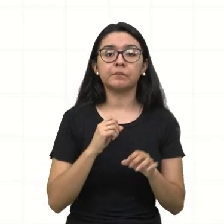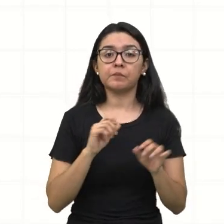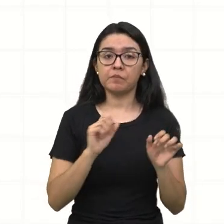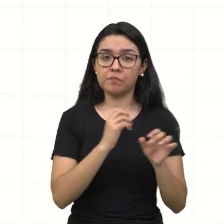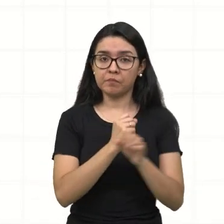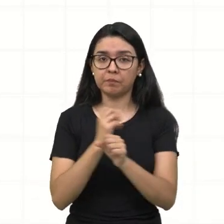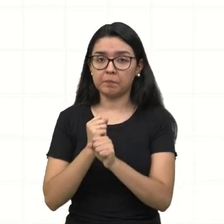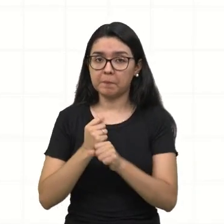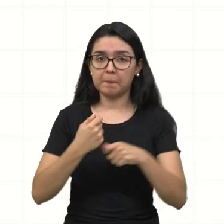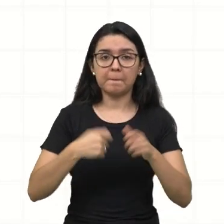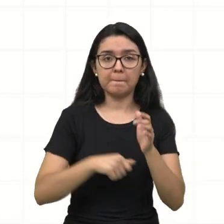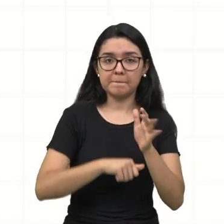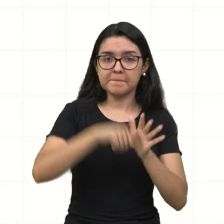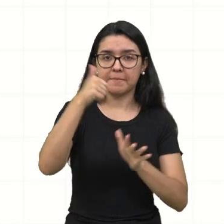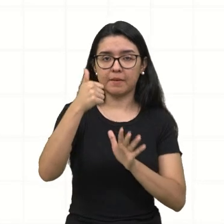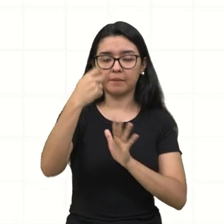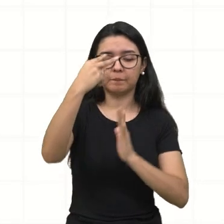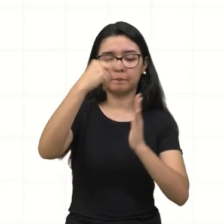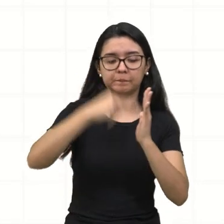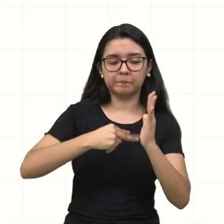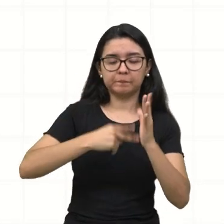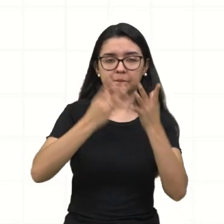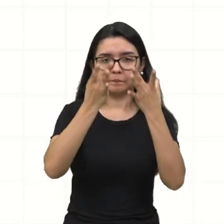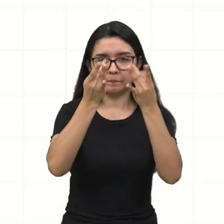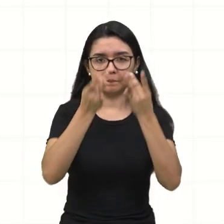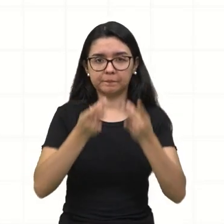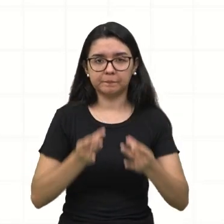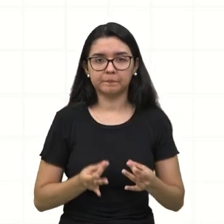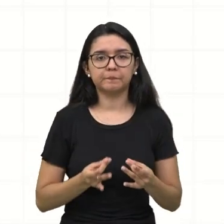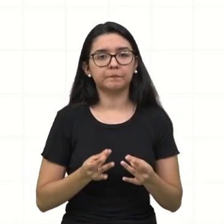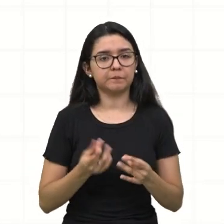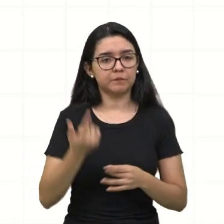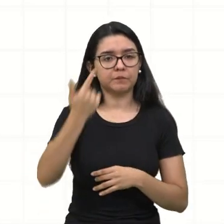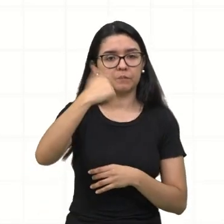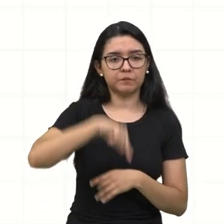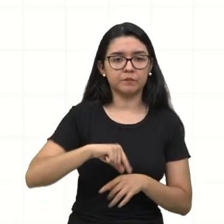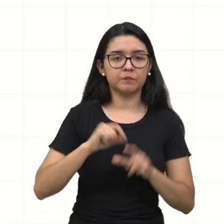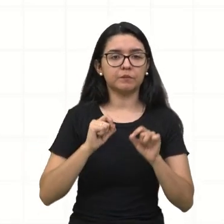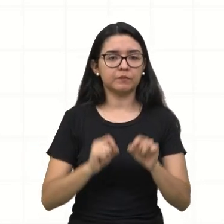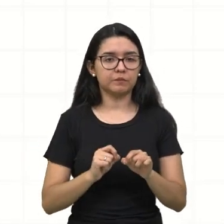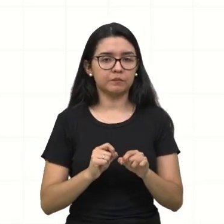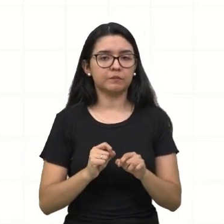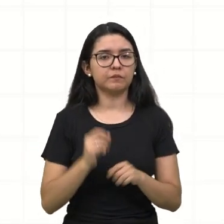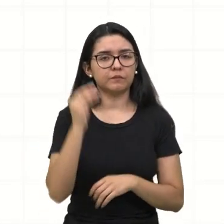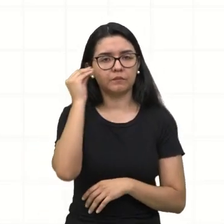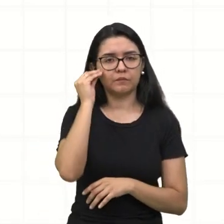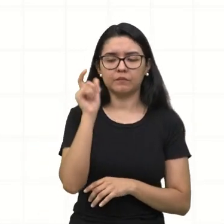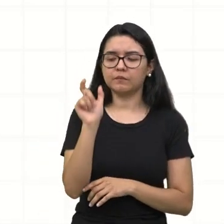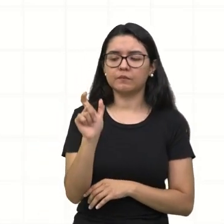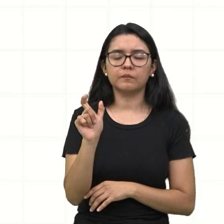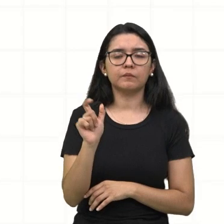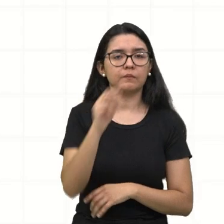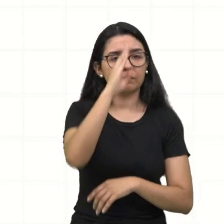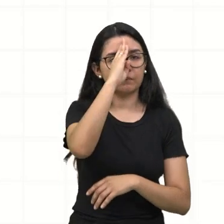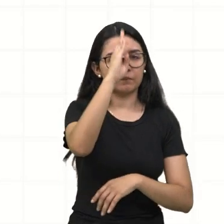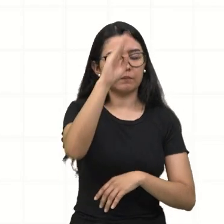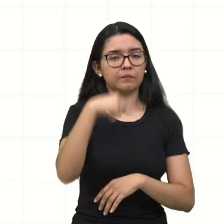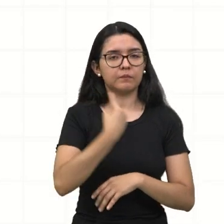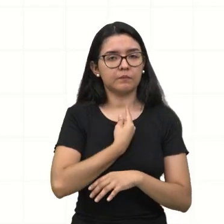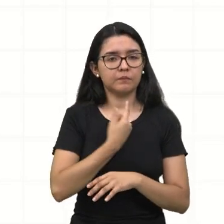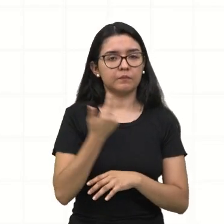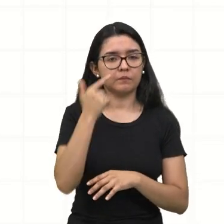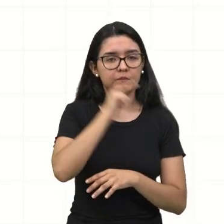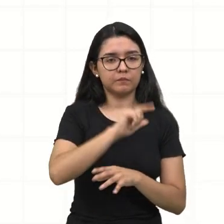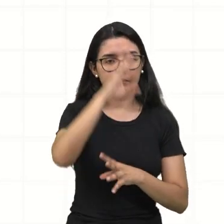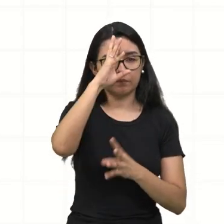a leitura, primeira vez, em seguida vamos refazer a leitura procurando as palavras-chave para resolver.